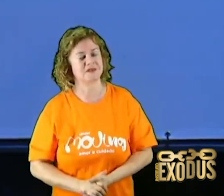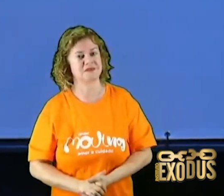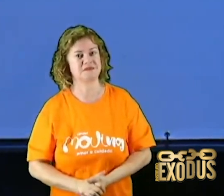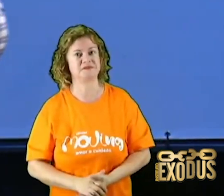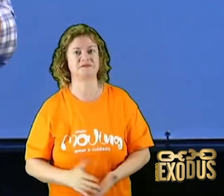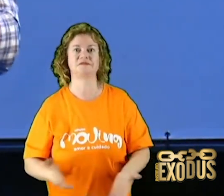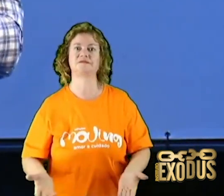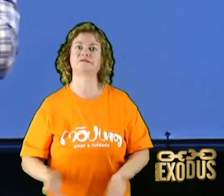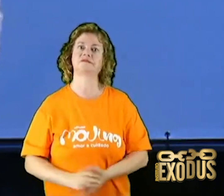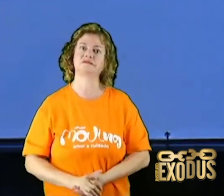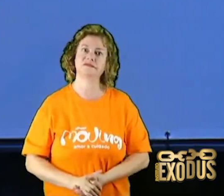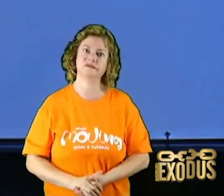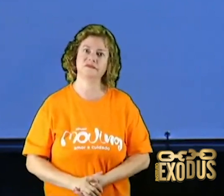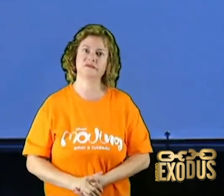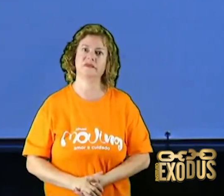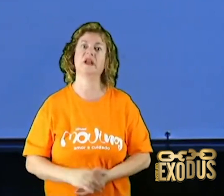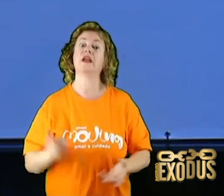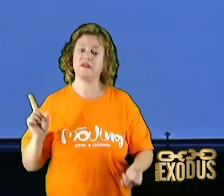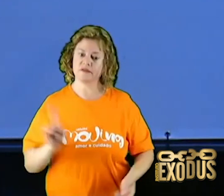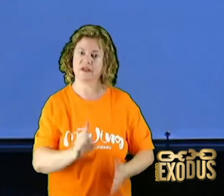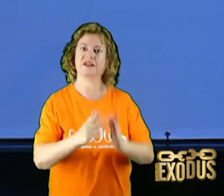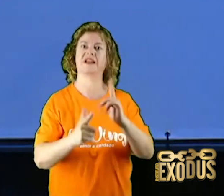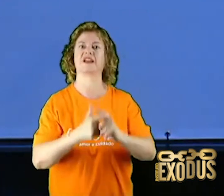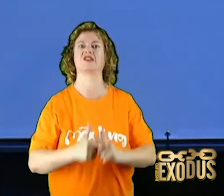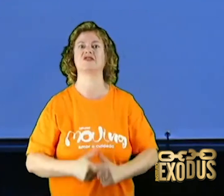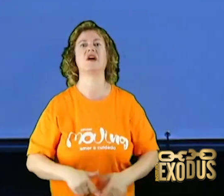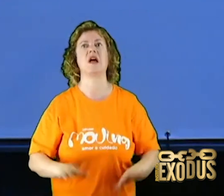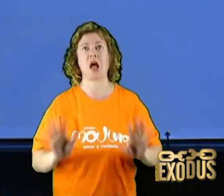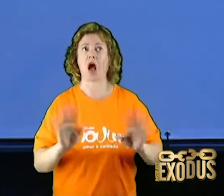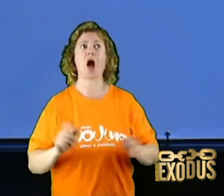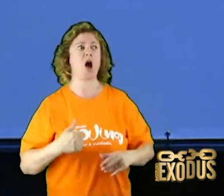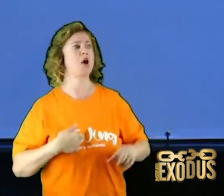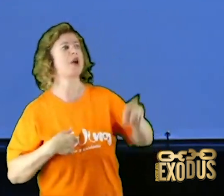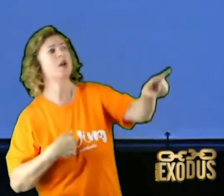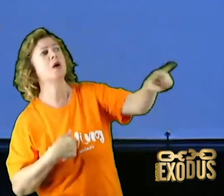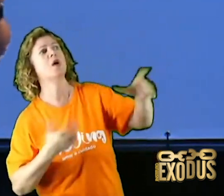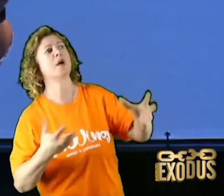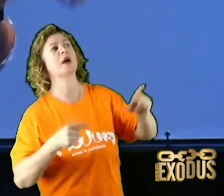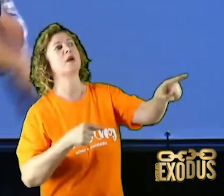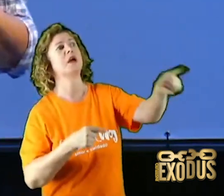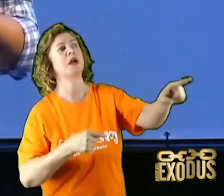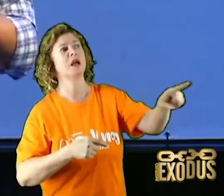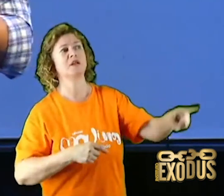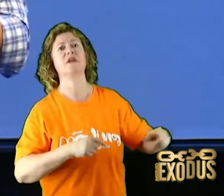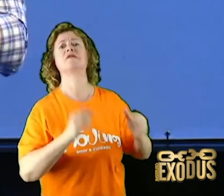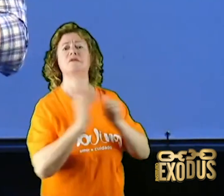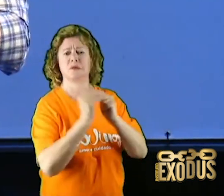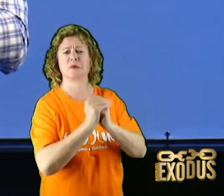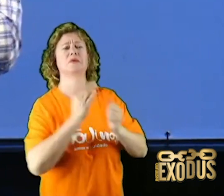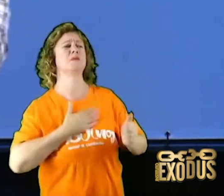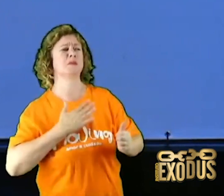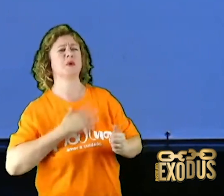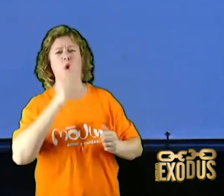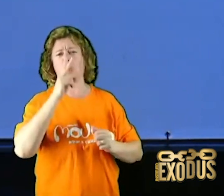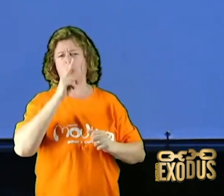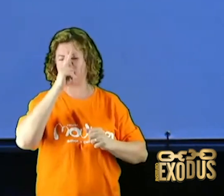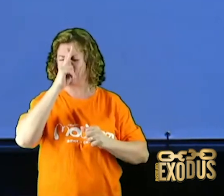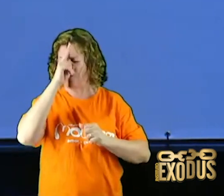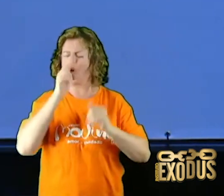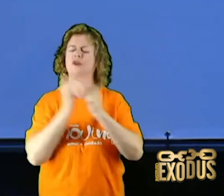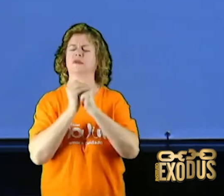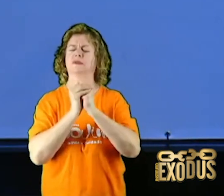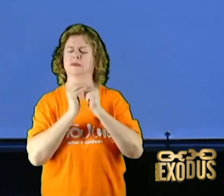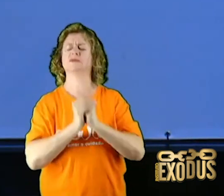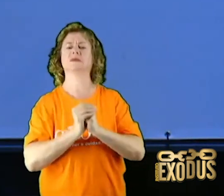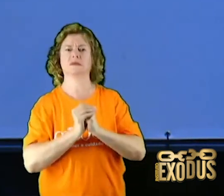por mim, vai fazer uma oração forte. E os pastores vão fazer, mas ele não quer se relacionar com Deus. E o melhor lugar para você